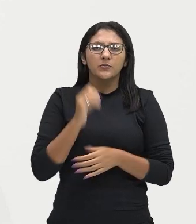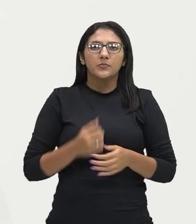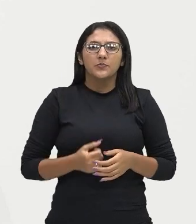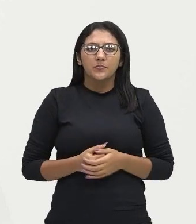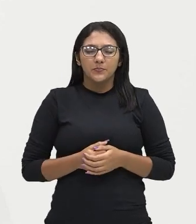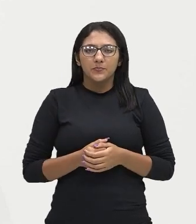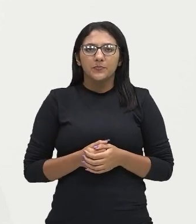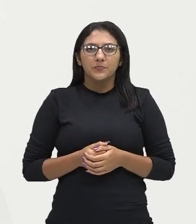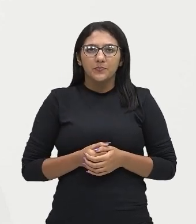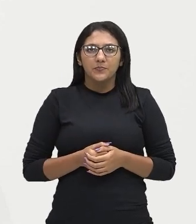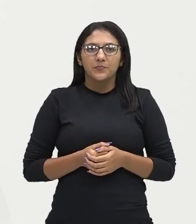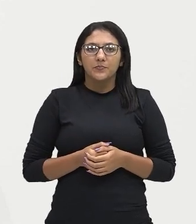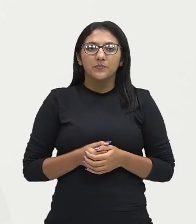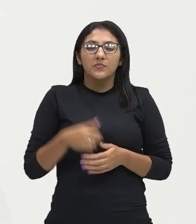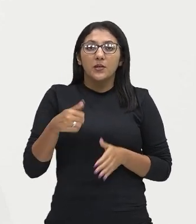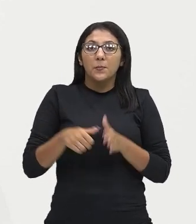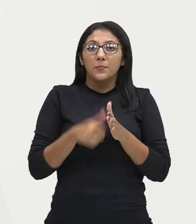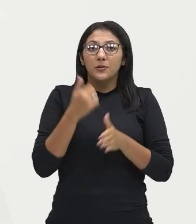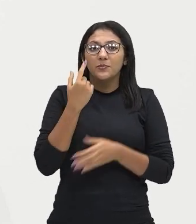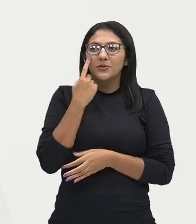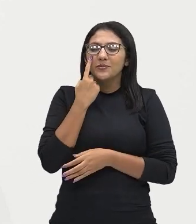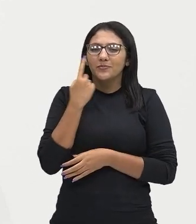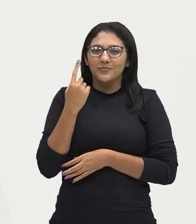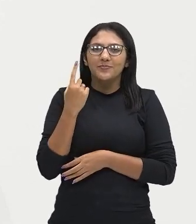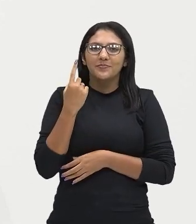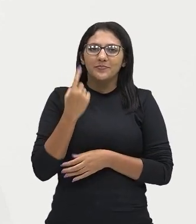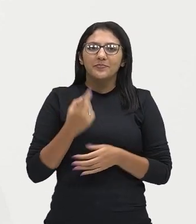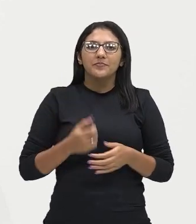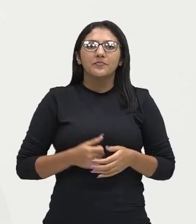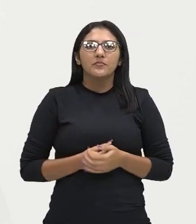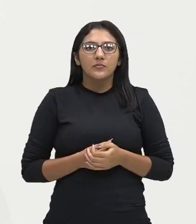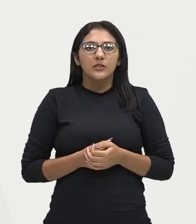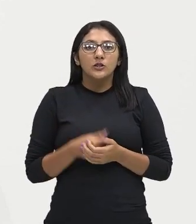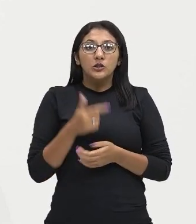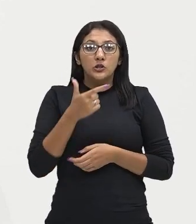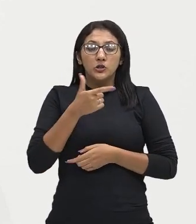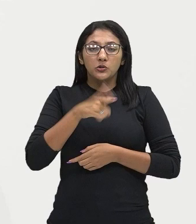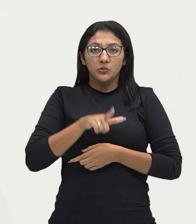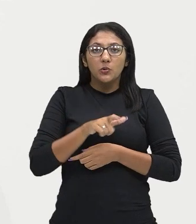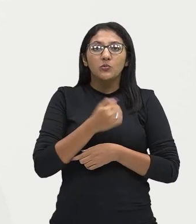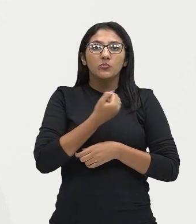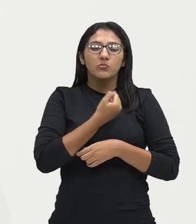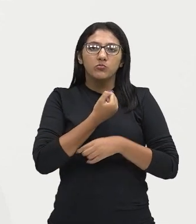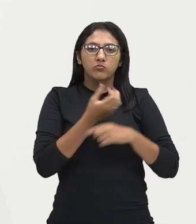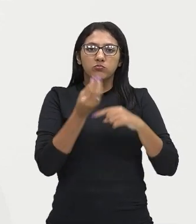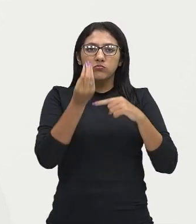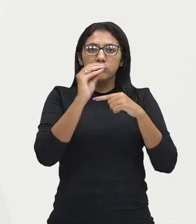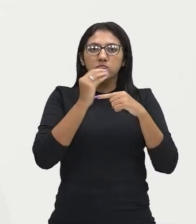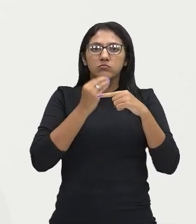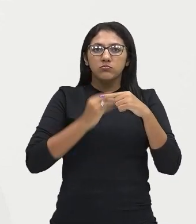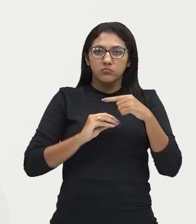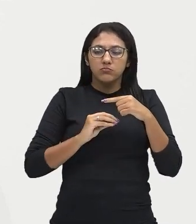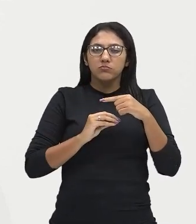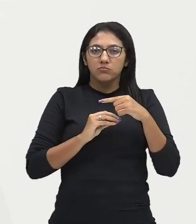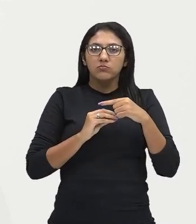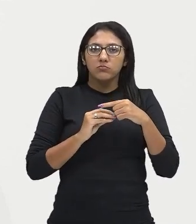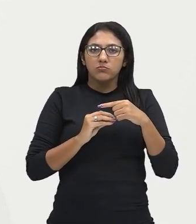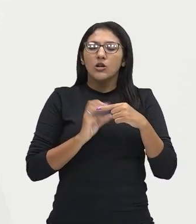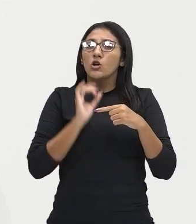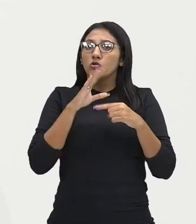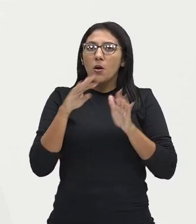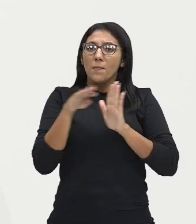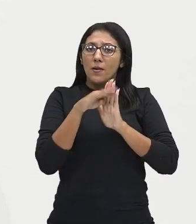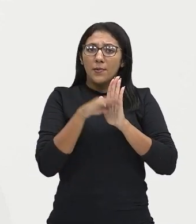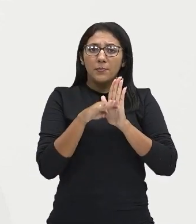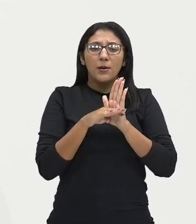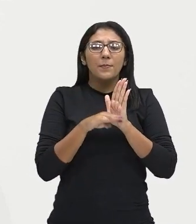frações? Olha só, primeira regra está aqui, repete a primeira parte. Olha só, é regra, sempre você